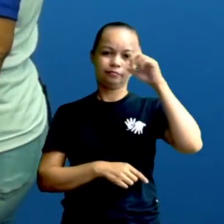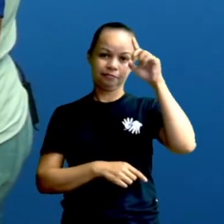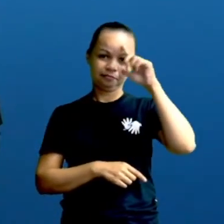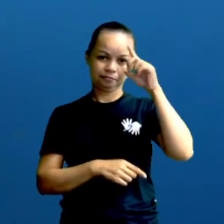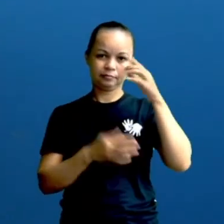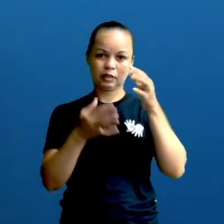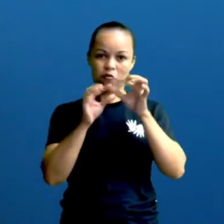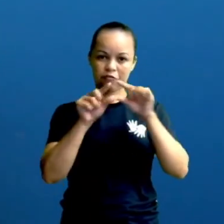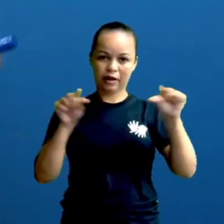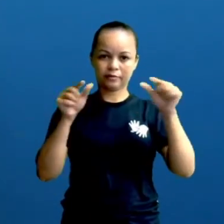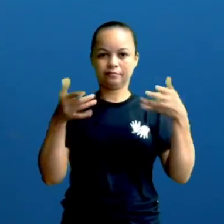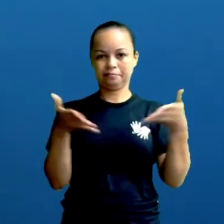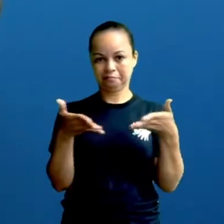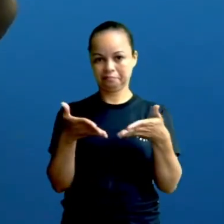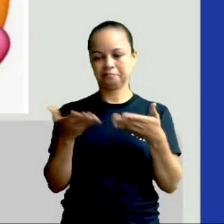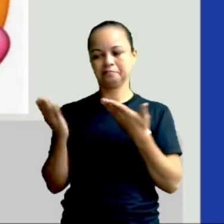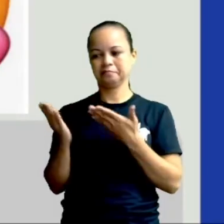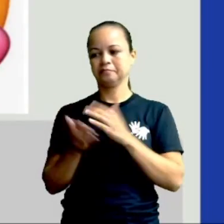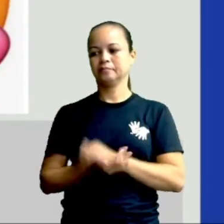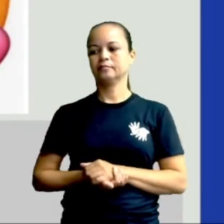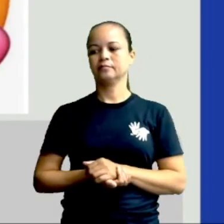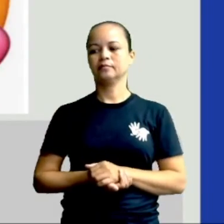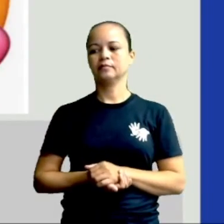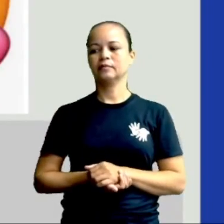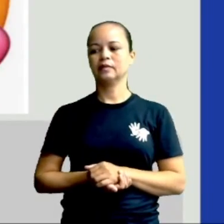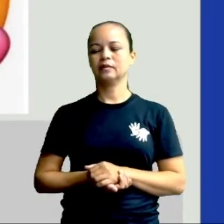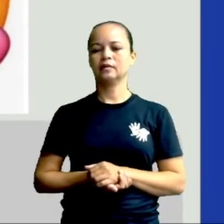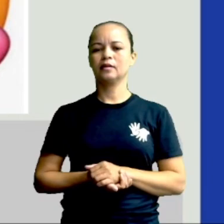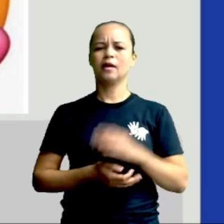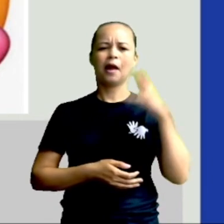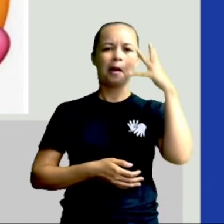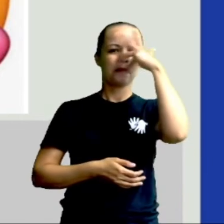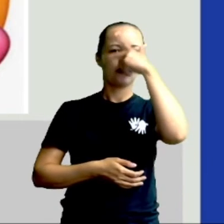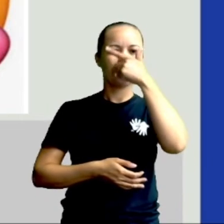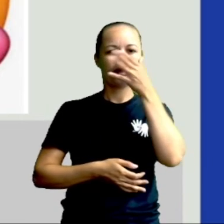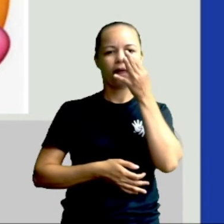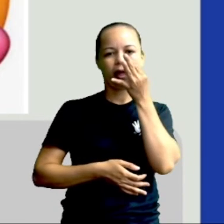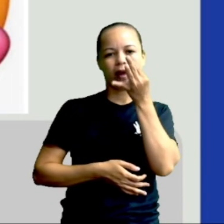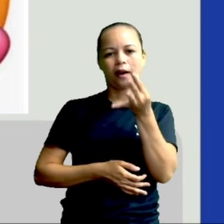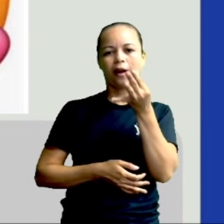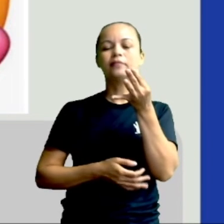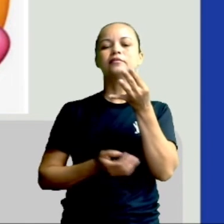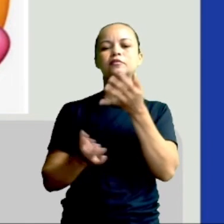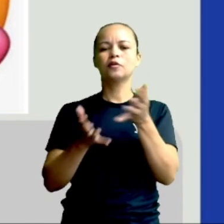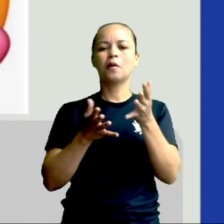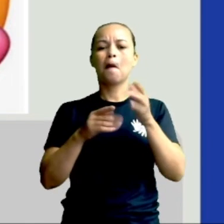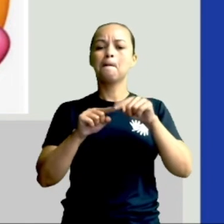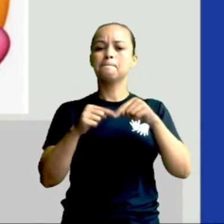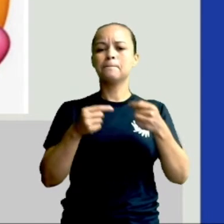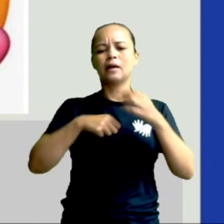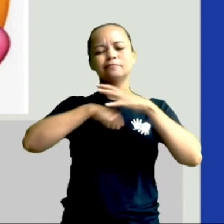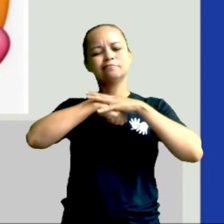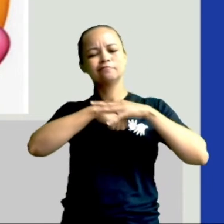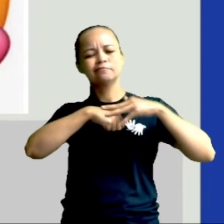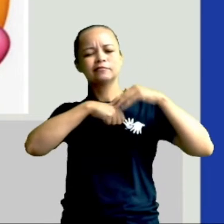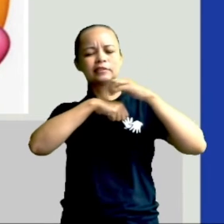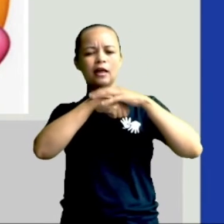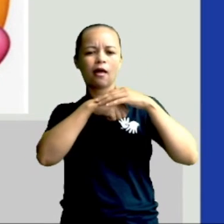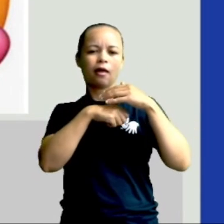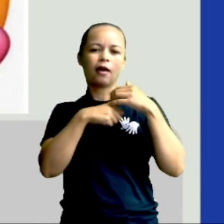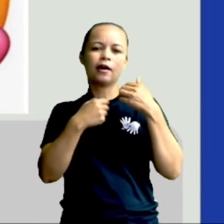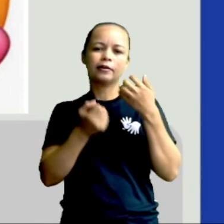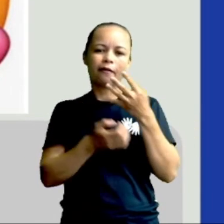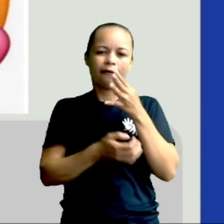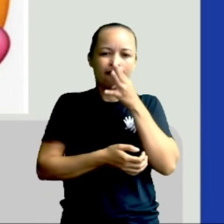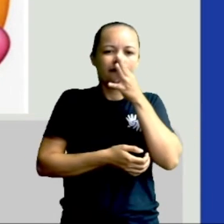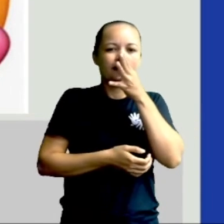nossa frase? A beleza agrada aos olhos, mas é a doçura das ações que encanta